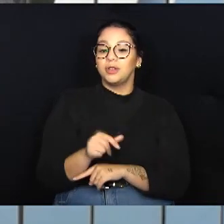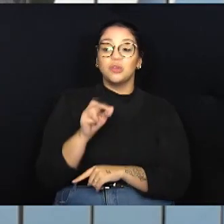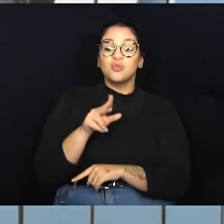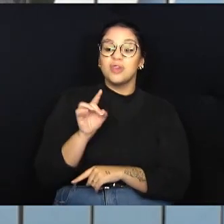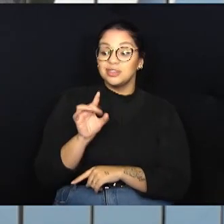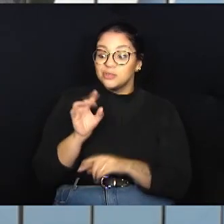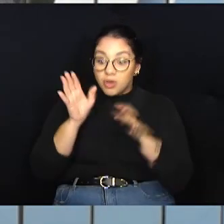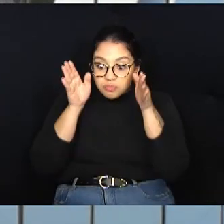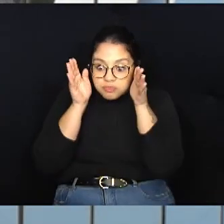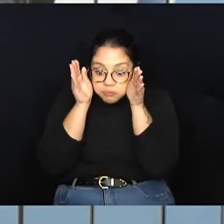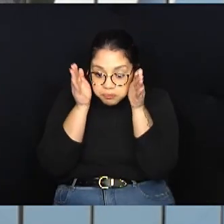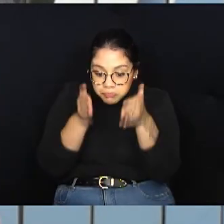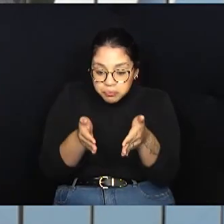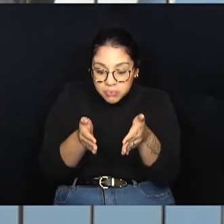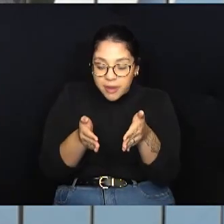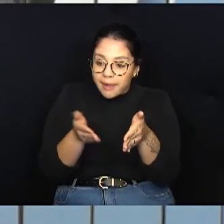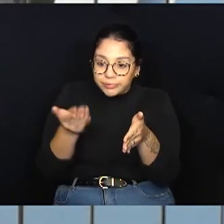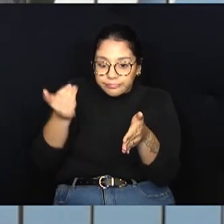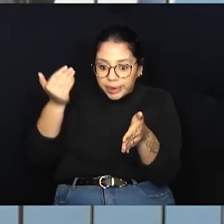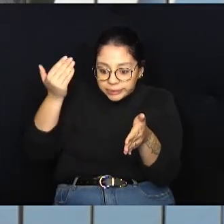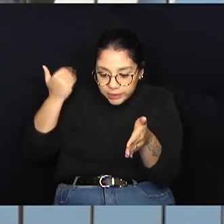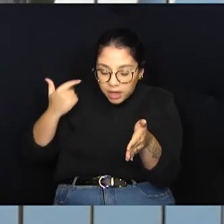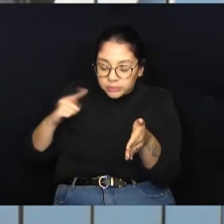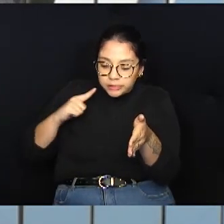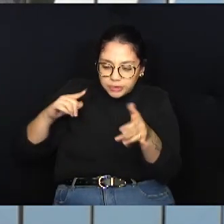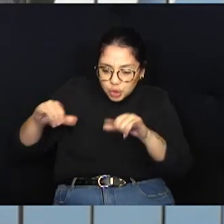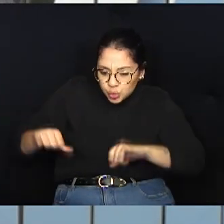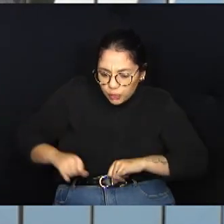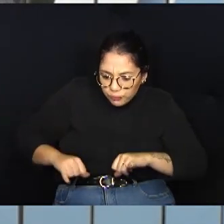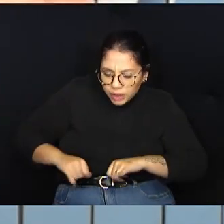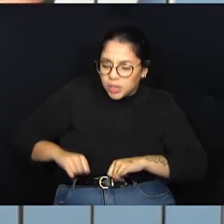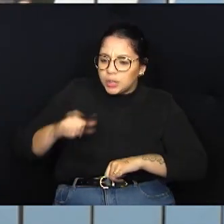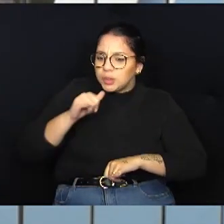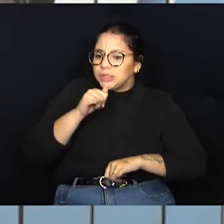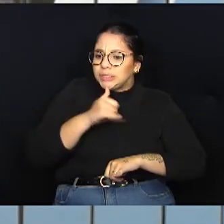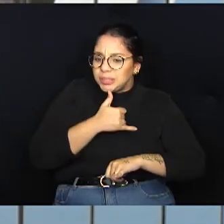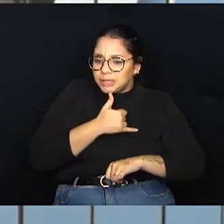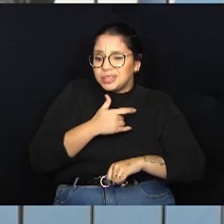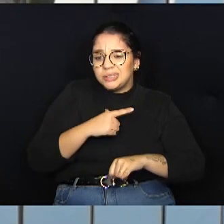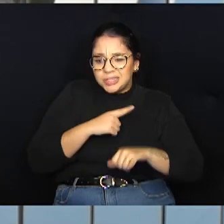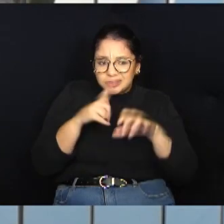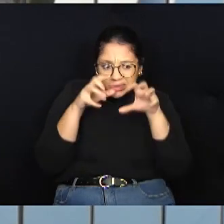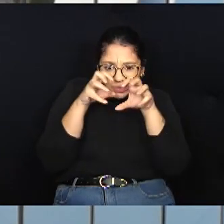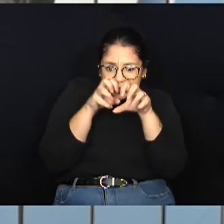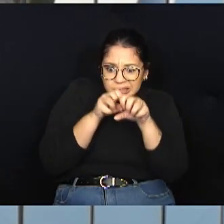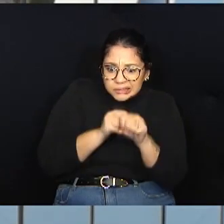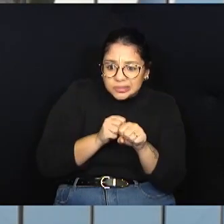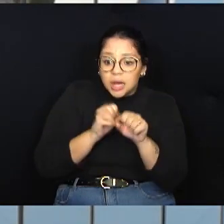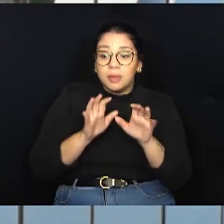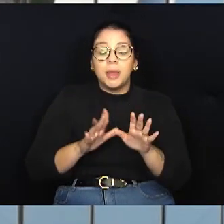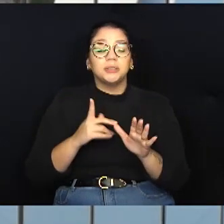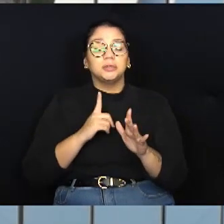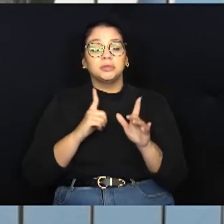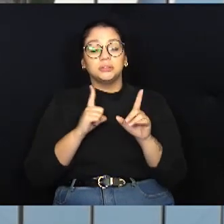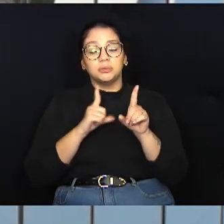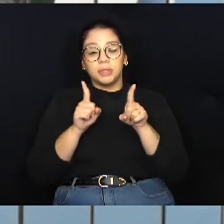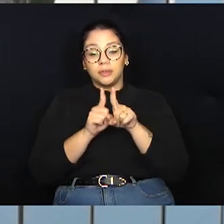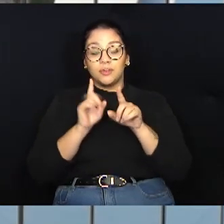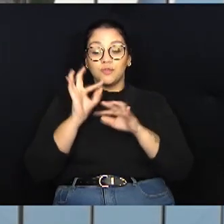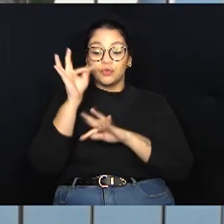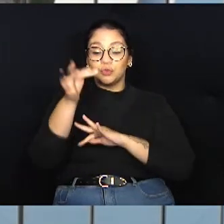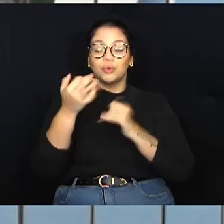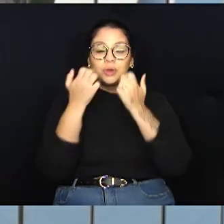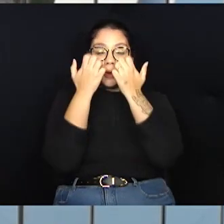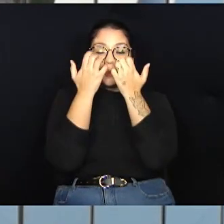simplesmente um olhar do passado muito triste, em partes obscuro, mas tem também um futuro